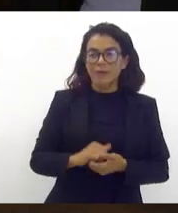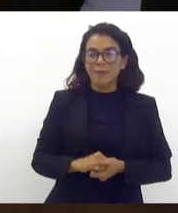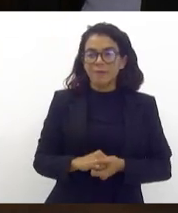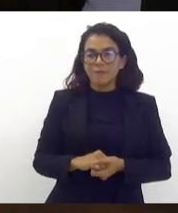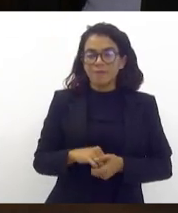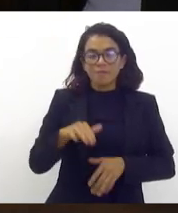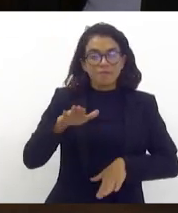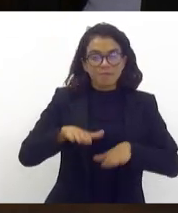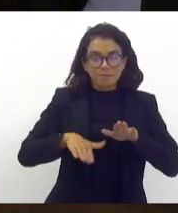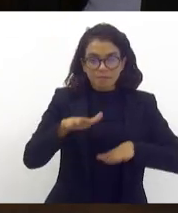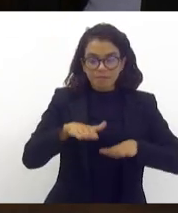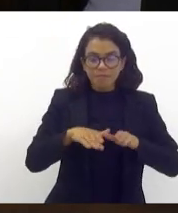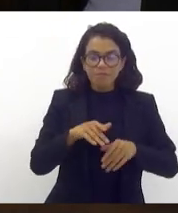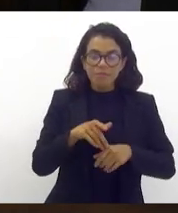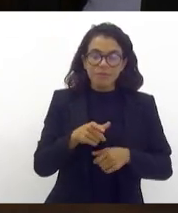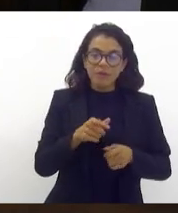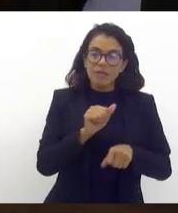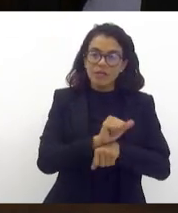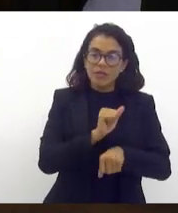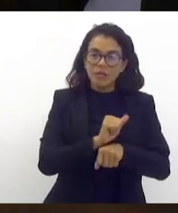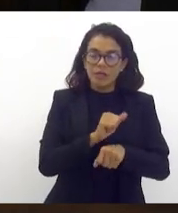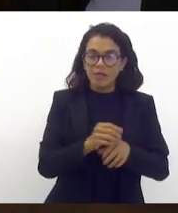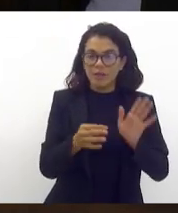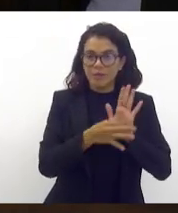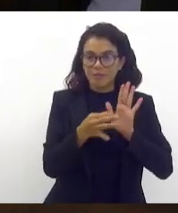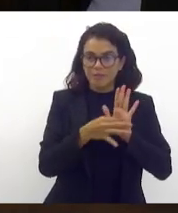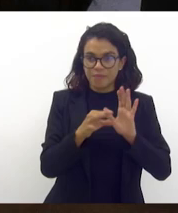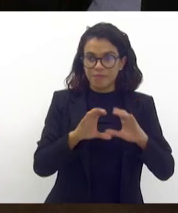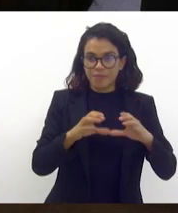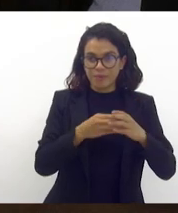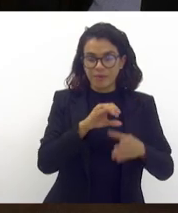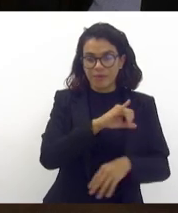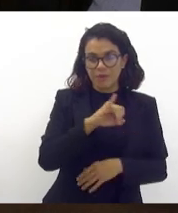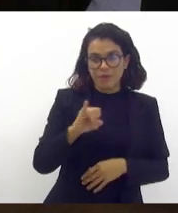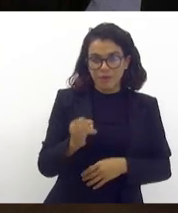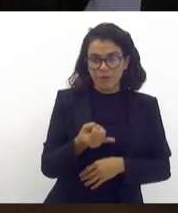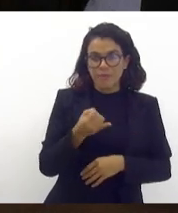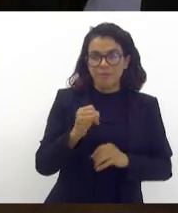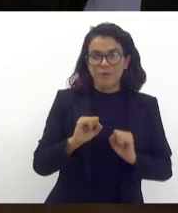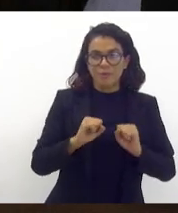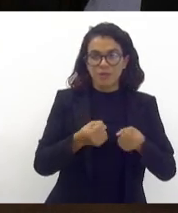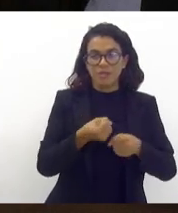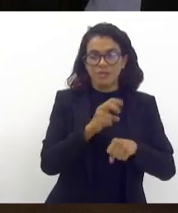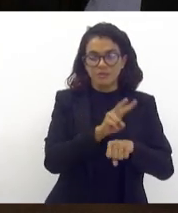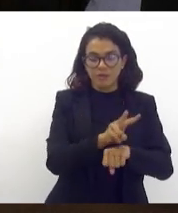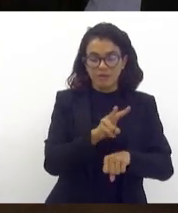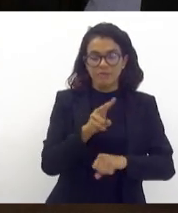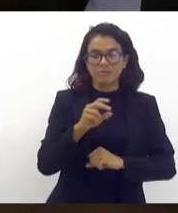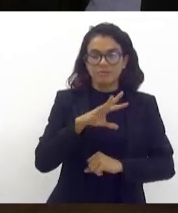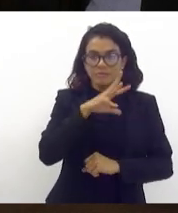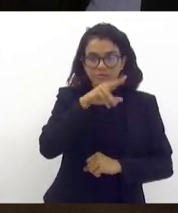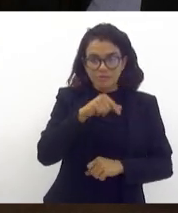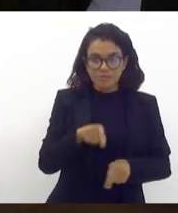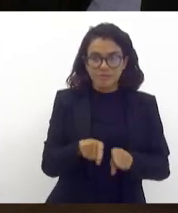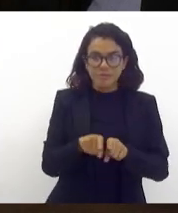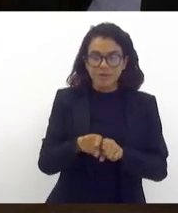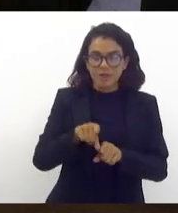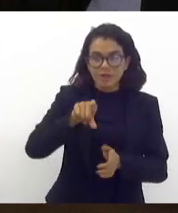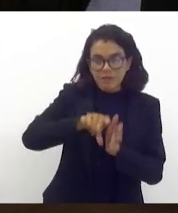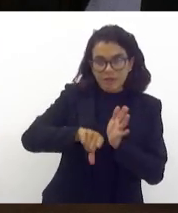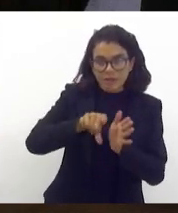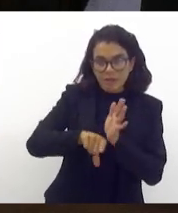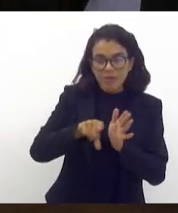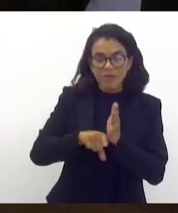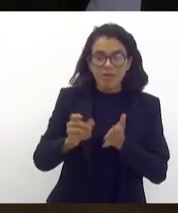de pareceres das comissões Constituição e Justiça, de Defesa e Proteção dos Animais, de Economia, Indústria e Comércio, Tributação, Controle